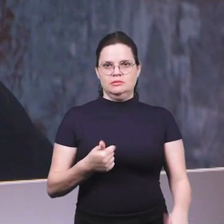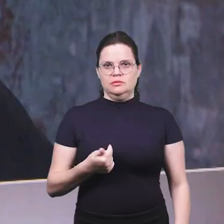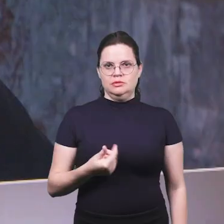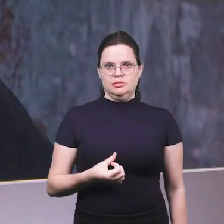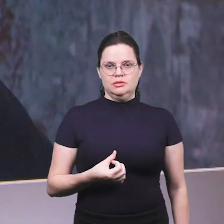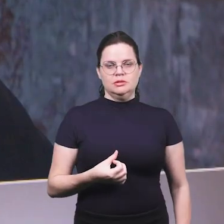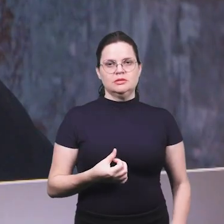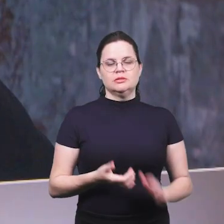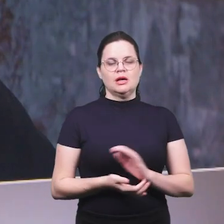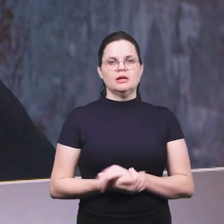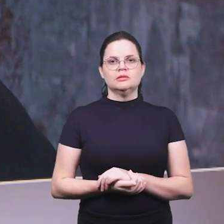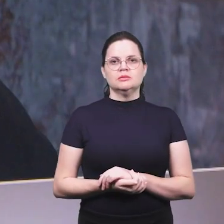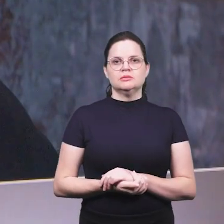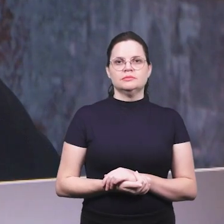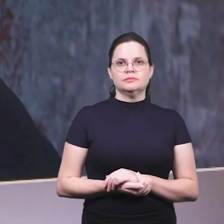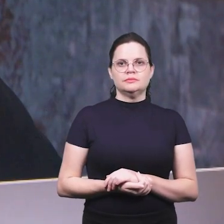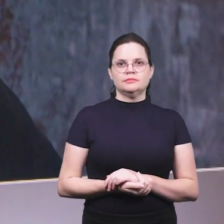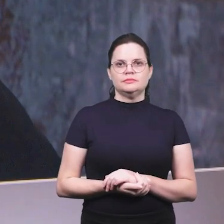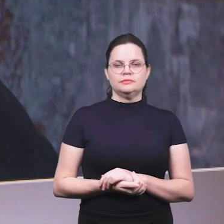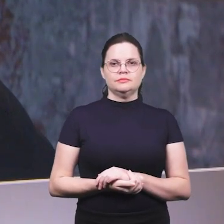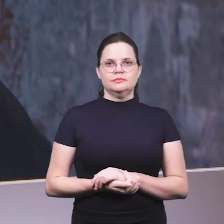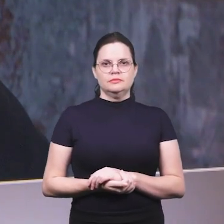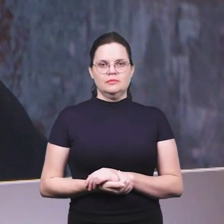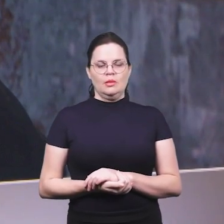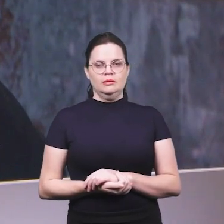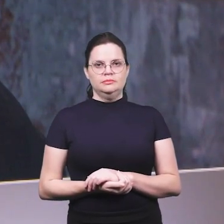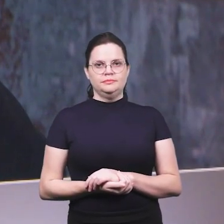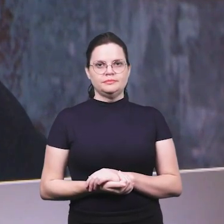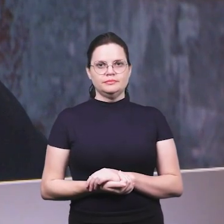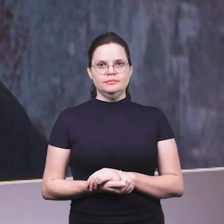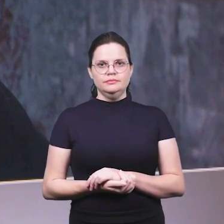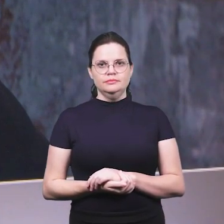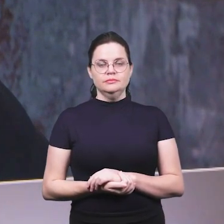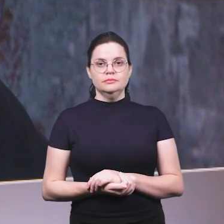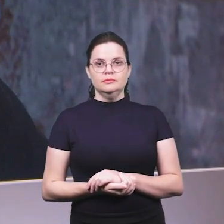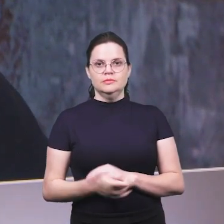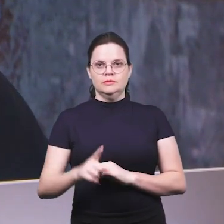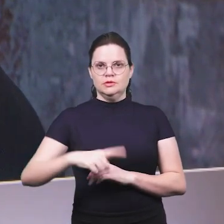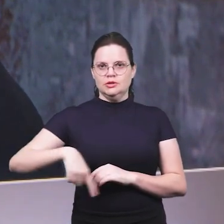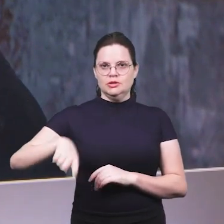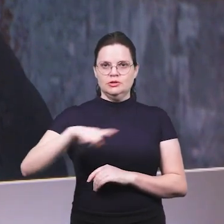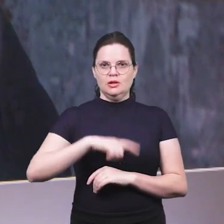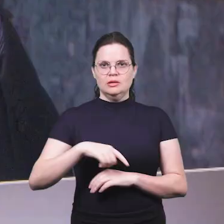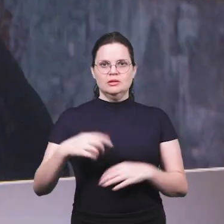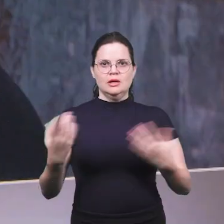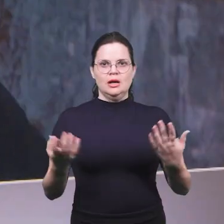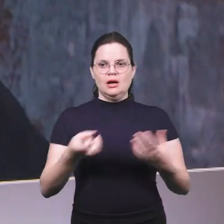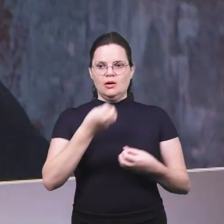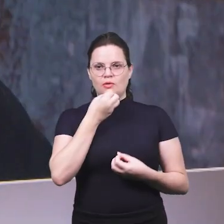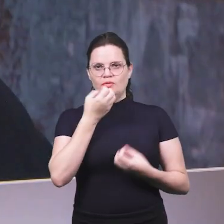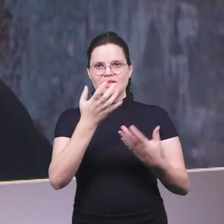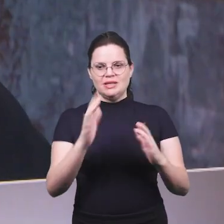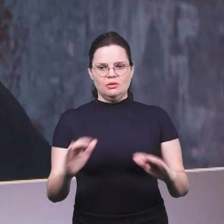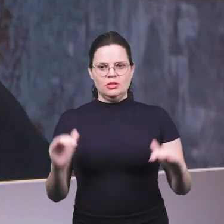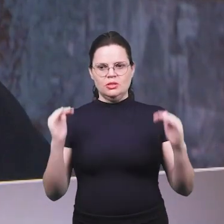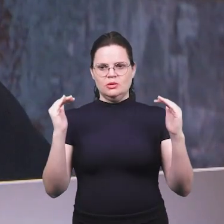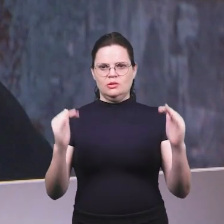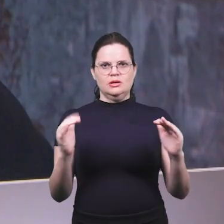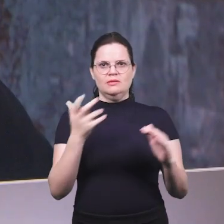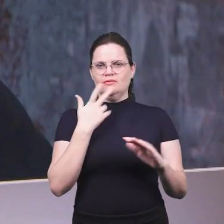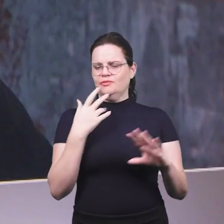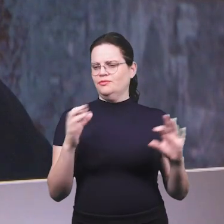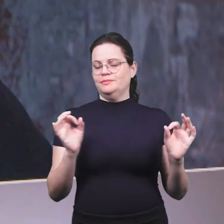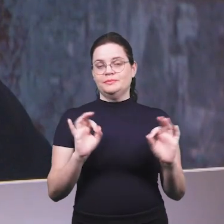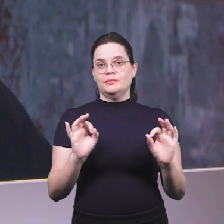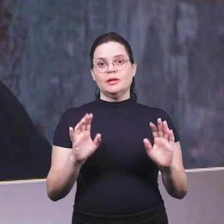aspecto, mas isso aqui também não está dizendo isso também. Que ele deve confessar nenhuma autoridade. Aqui fala o seguinte, aqui não fala nada,